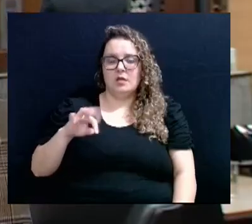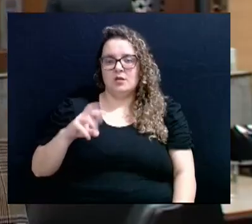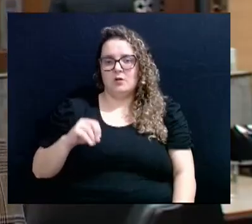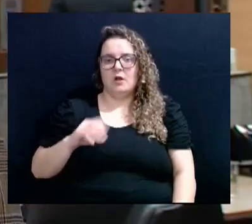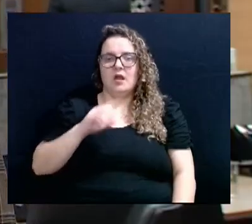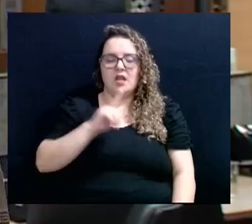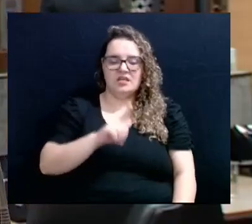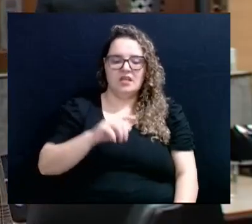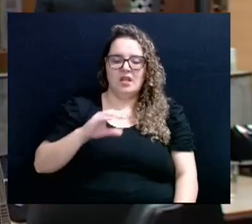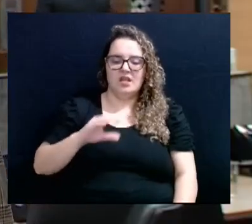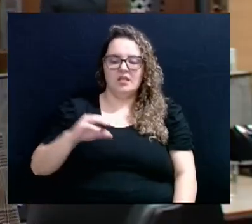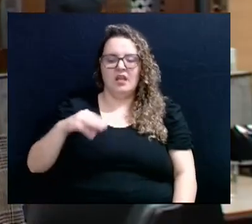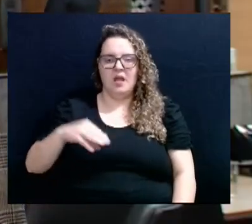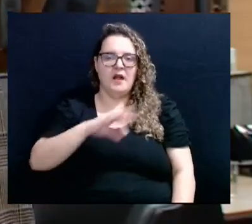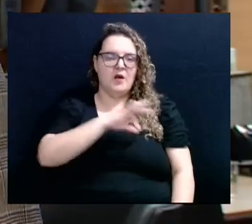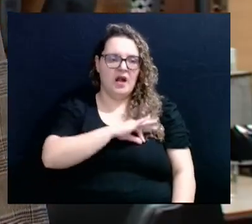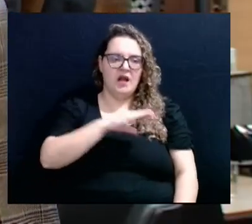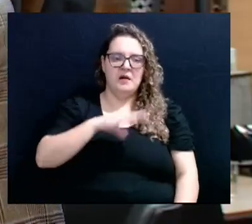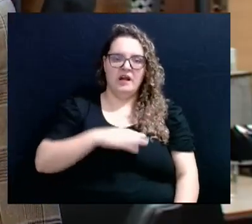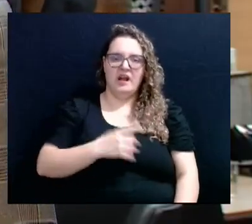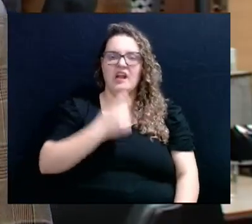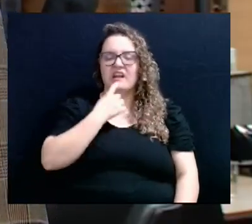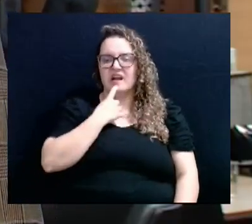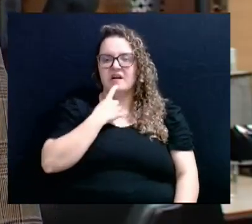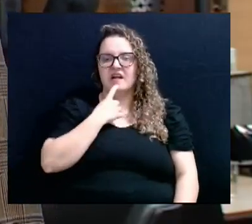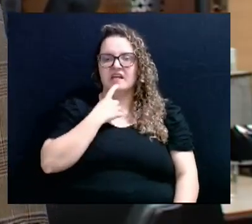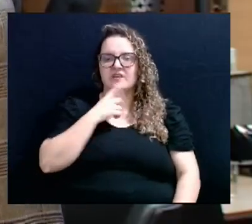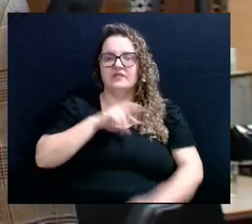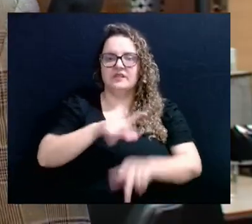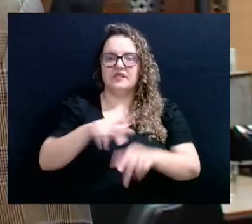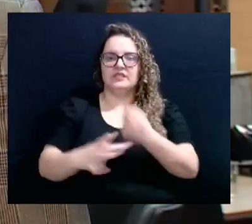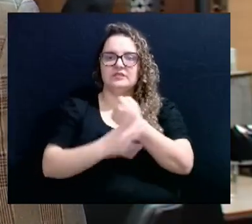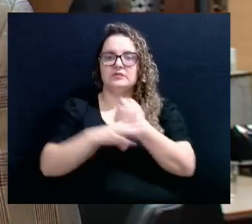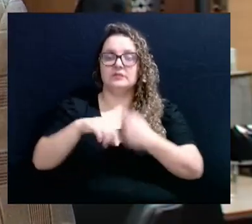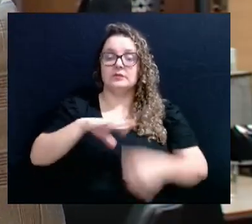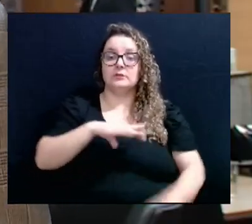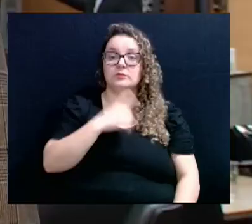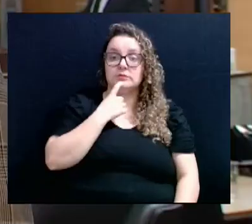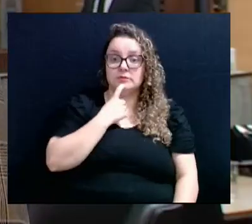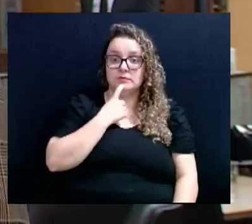muitos desses agentes de segurança aqui do município, eles ainda,